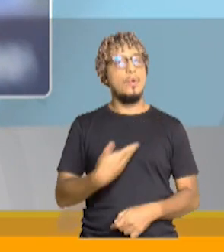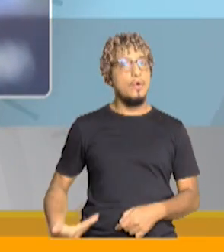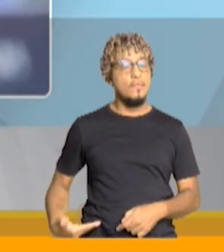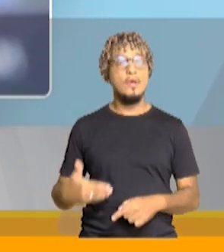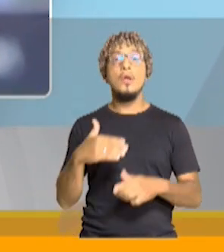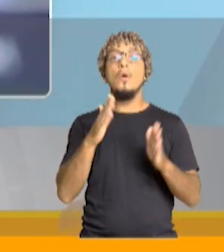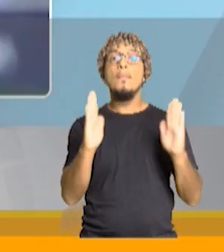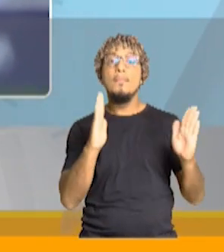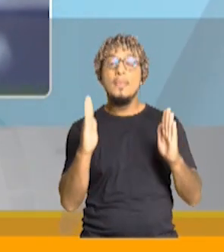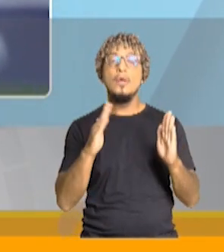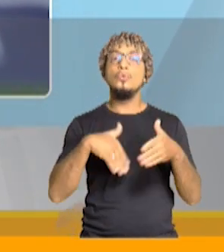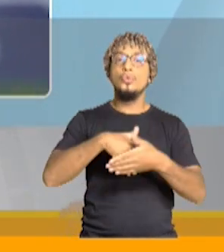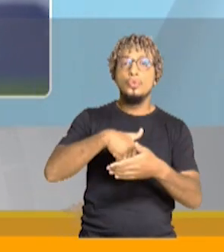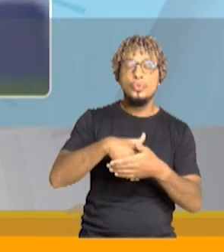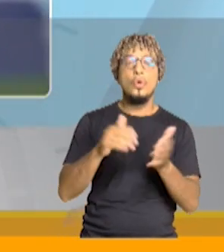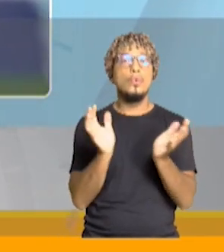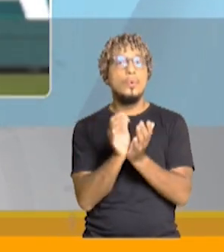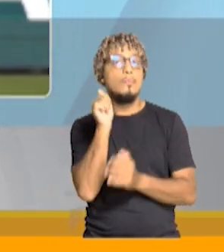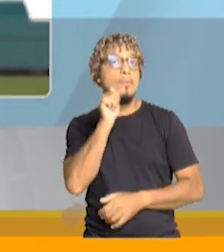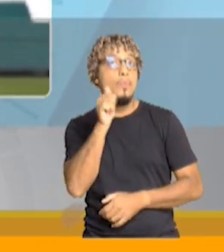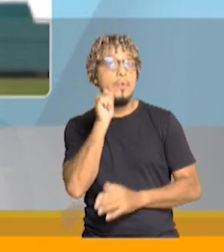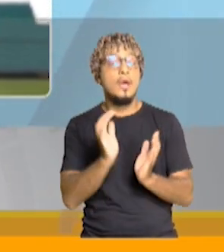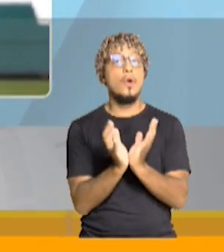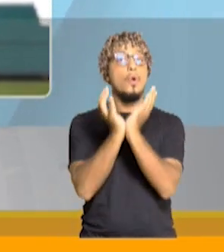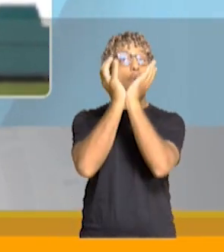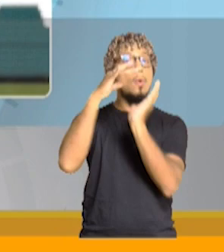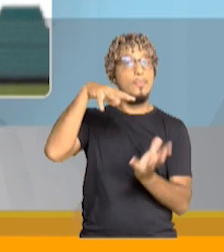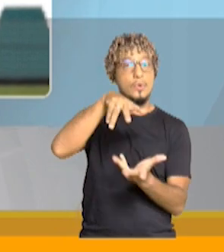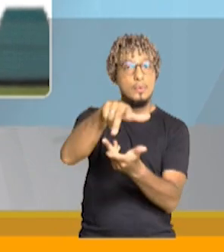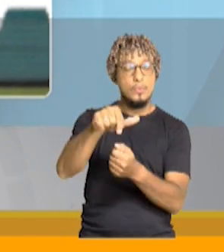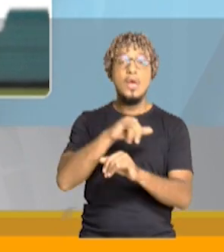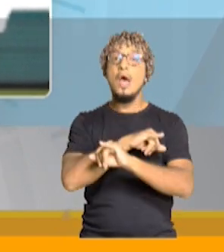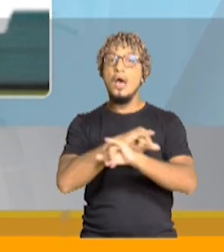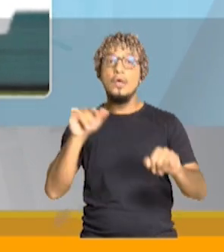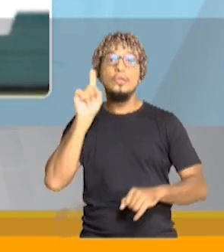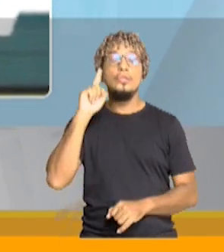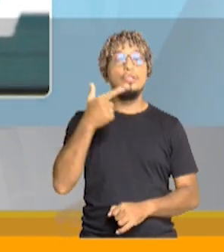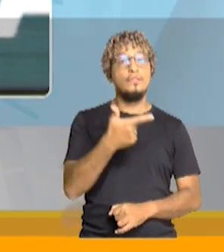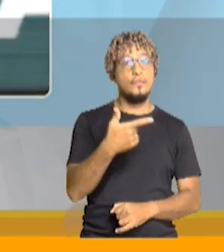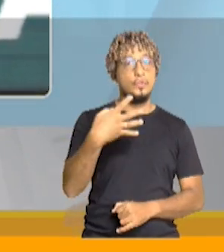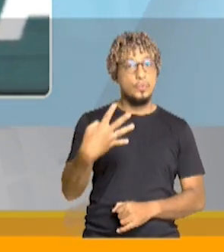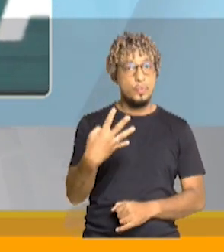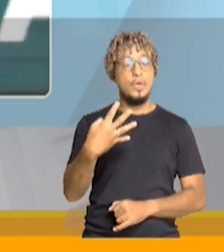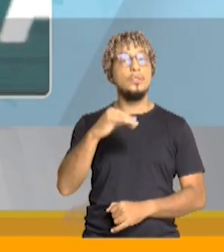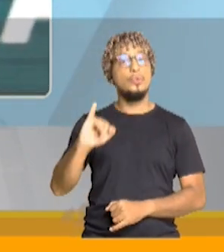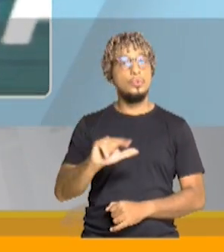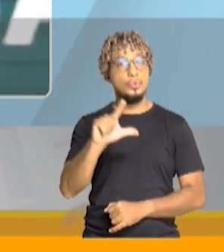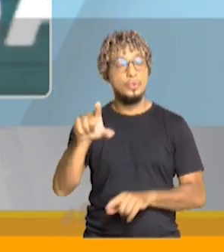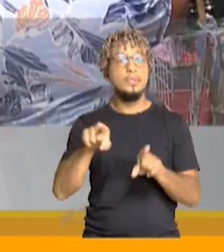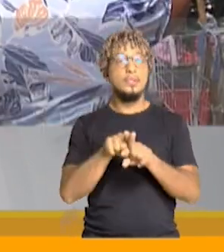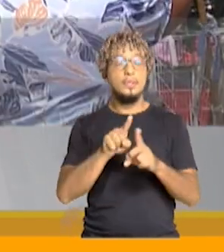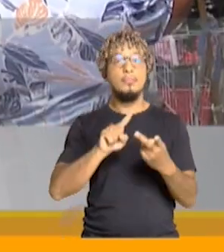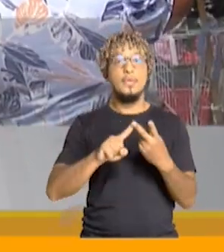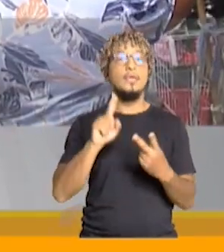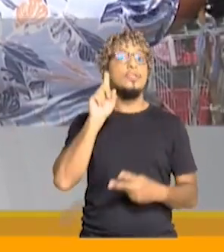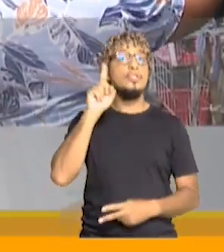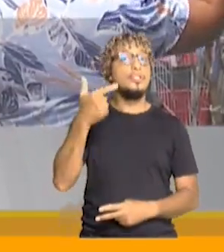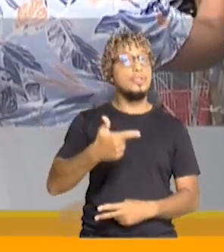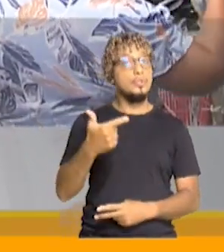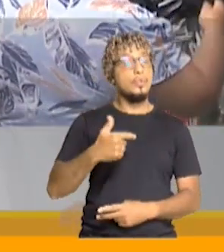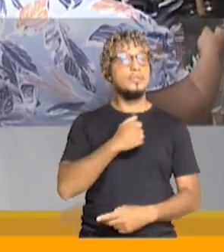feminina na Copa do Mundo Segundo Governador a medida é válida para os dias 24 de Julho e 2 de Agosto